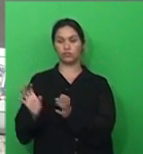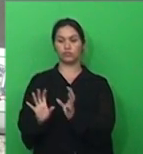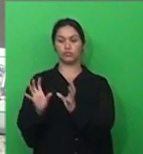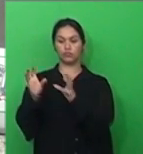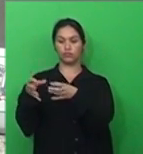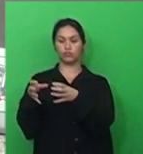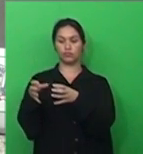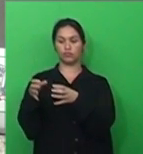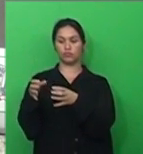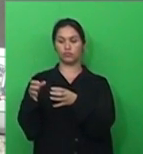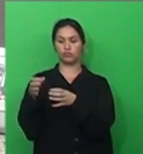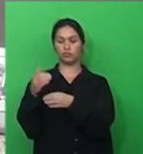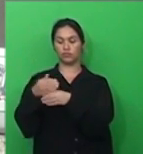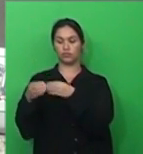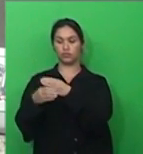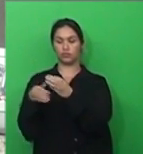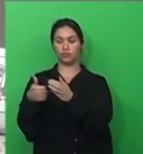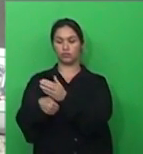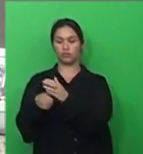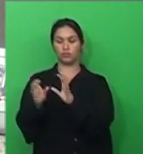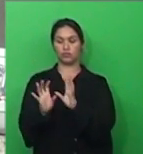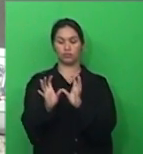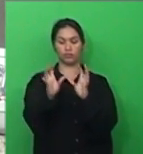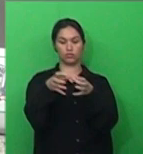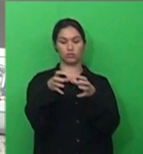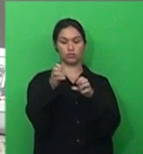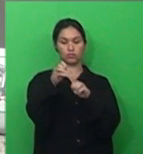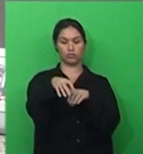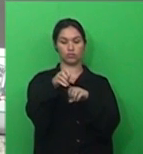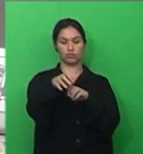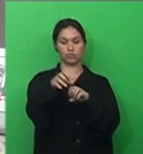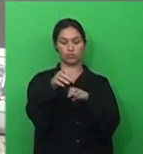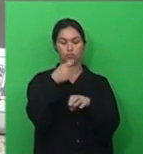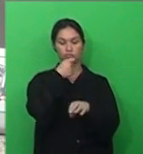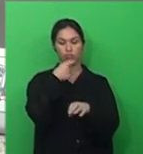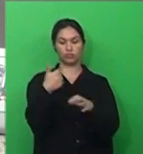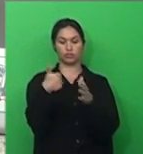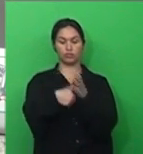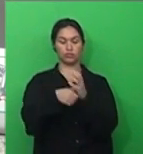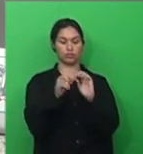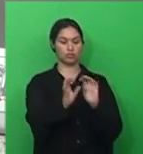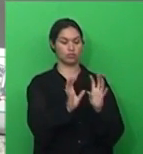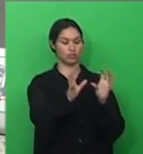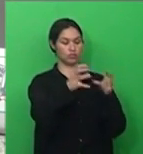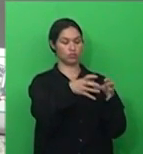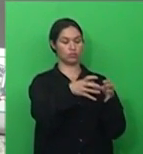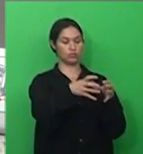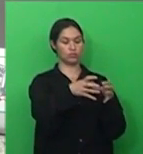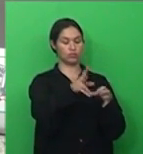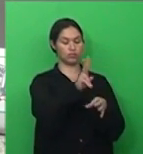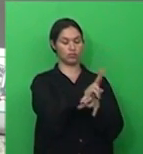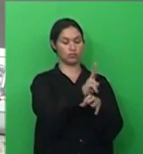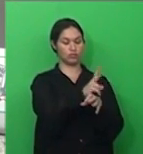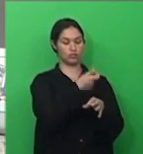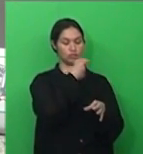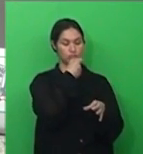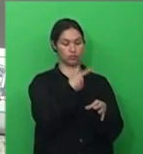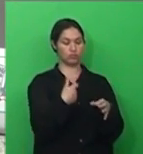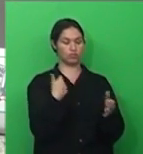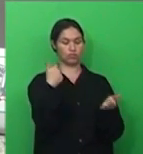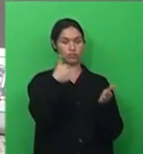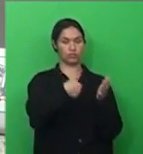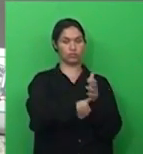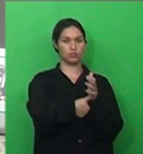pela aprovação e encaminhou à Comissão de Educação. A Comissão de Educação opinou pela aprovação e encaminhou à Comissão de Fiscalização. A Comissão